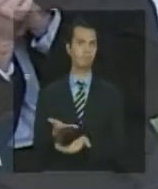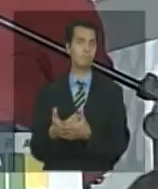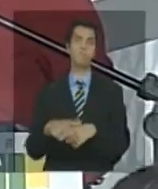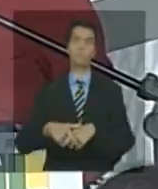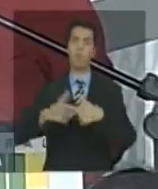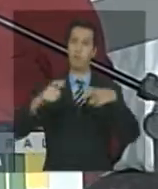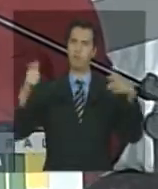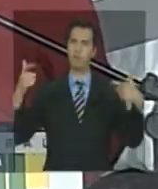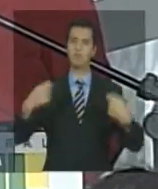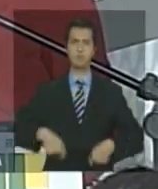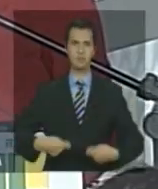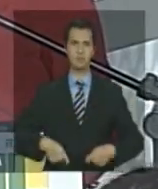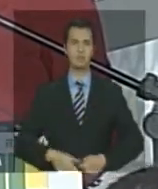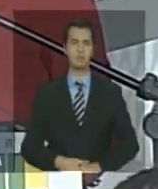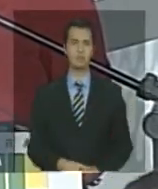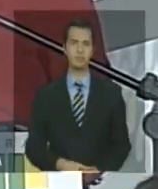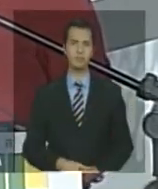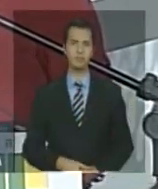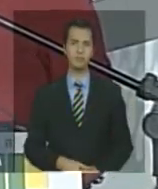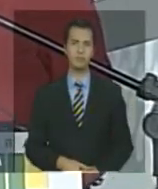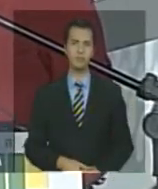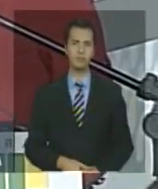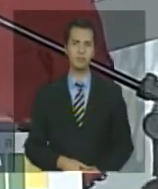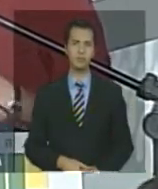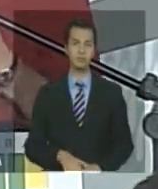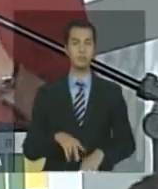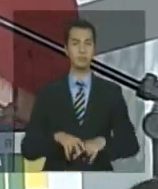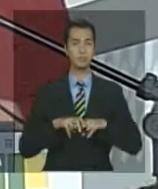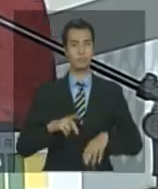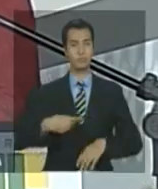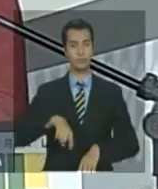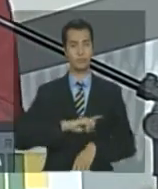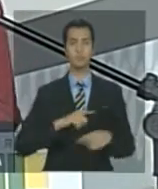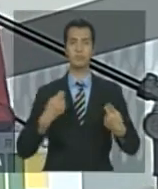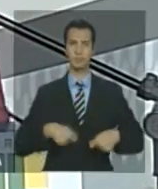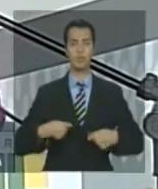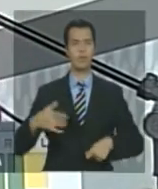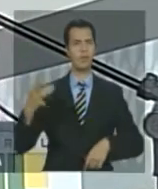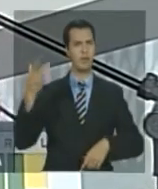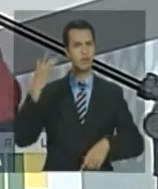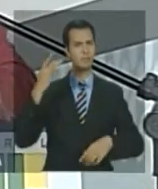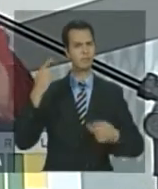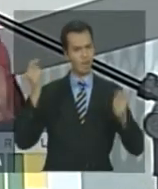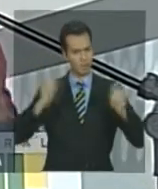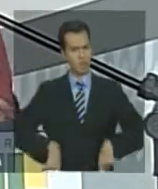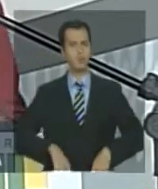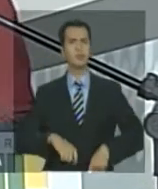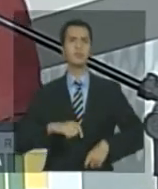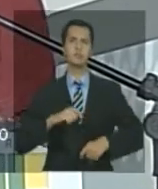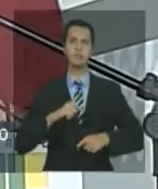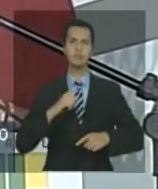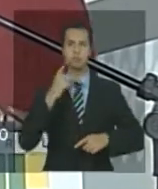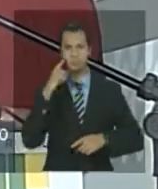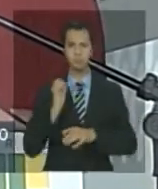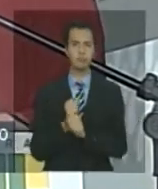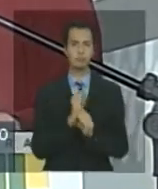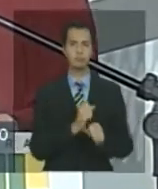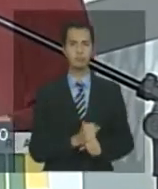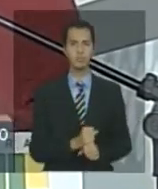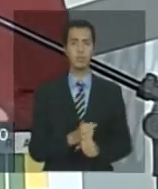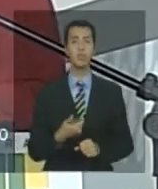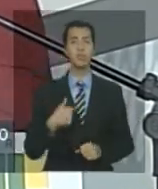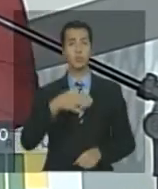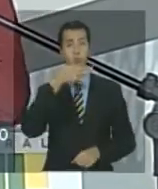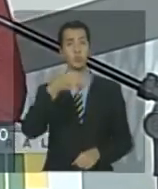Por isso, nós temos de ser capazes de contar. E aí eu sugeri a todos aqui que se interessam por isso,